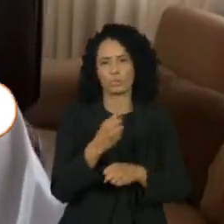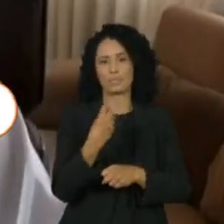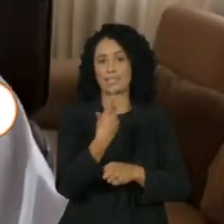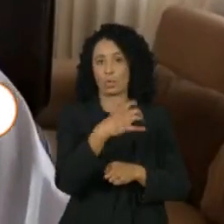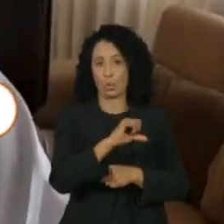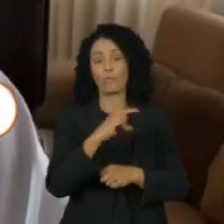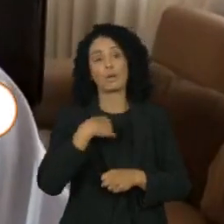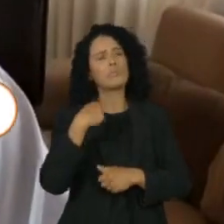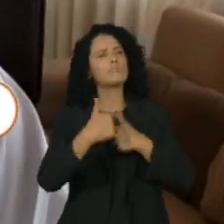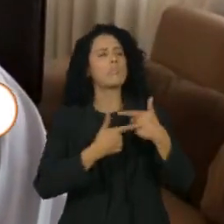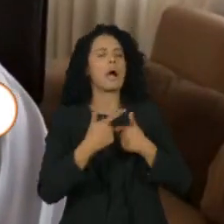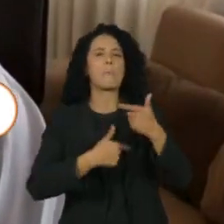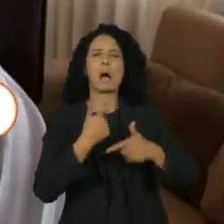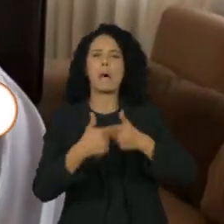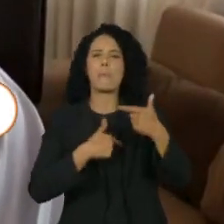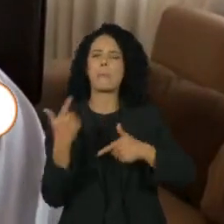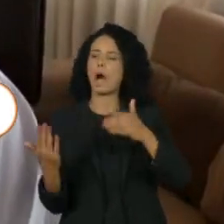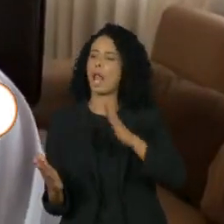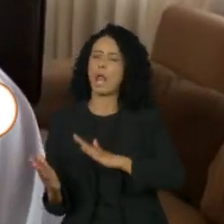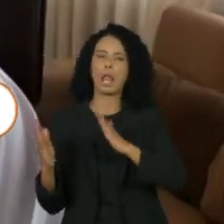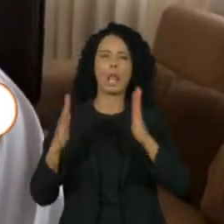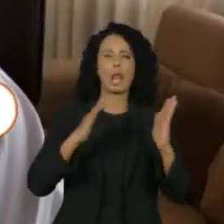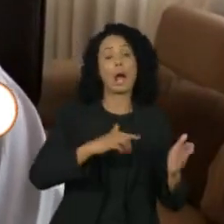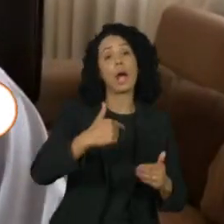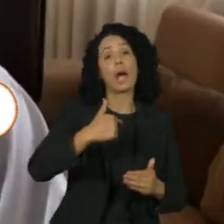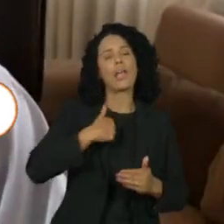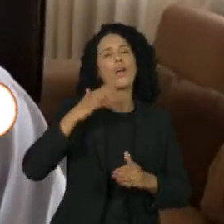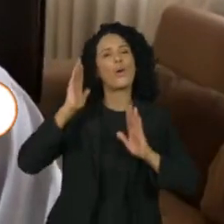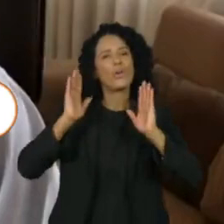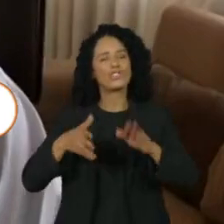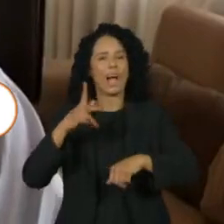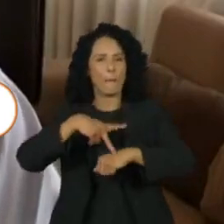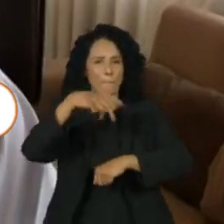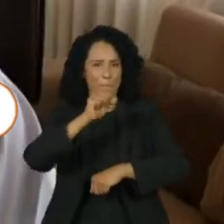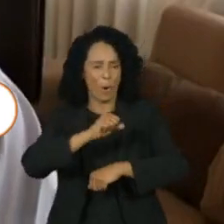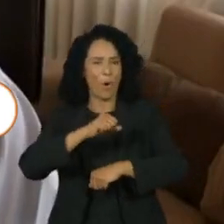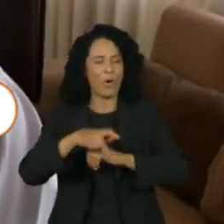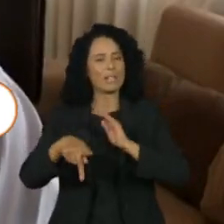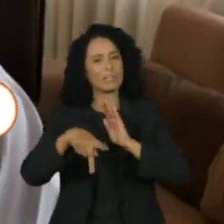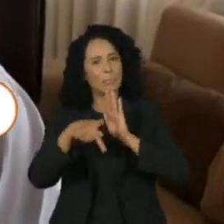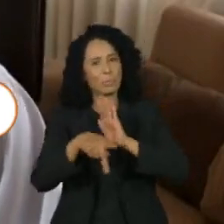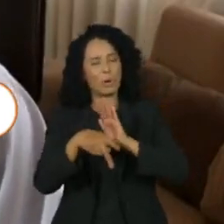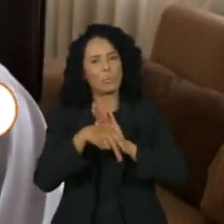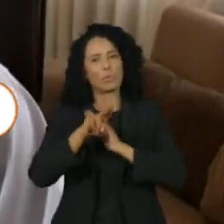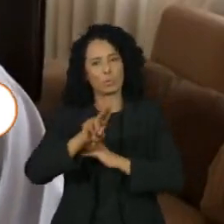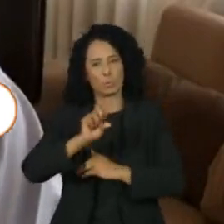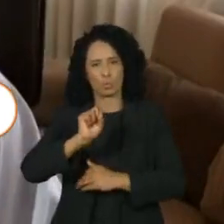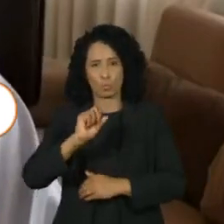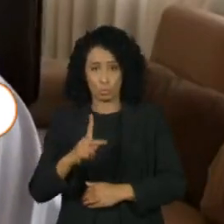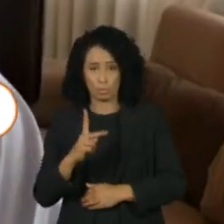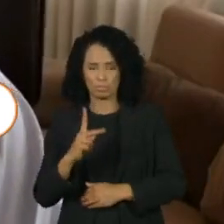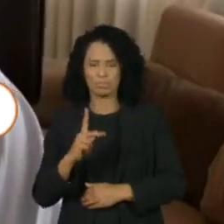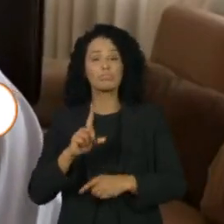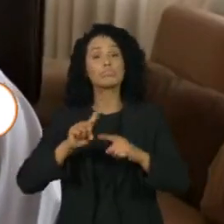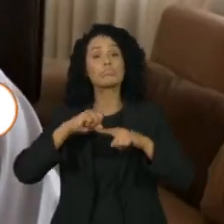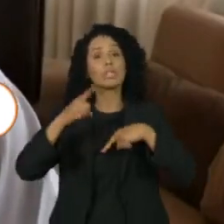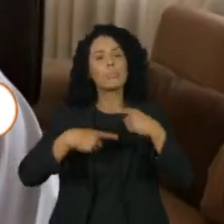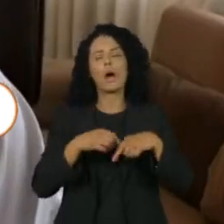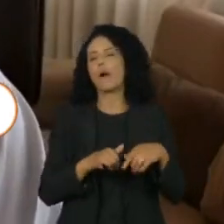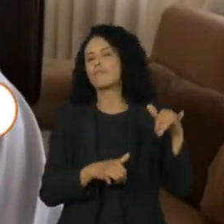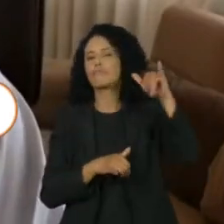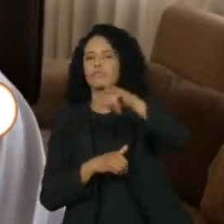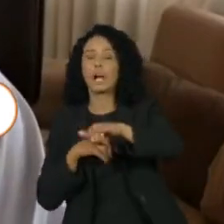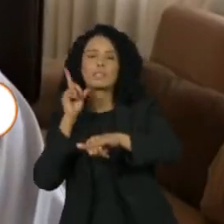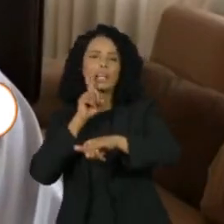que eu realizei desde quando eu fazia pós-graduação aqui na Universidade de São Paulo e fui para os Estados Unidos 32